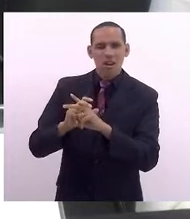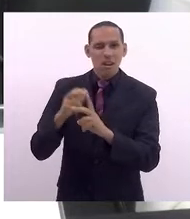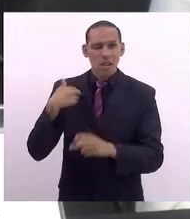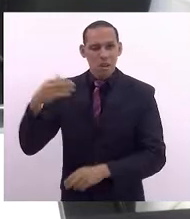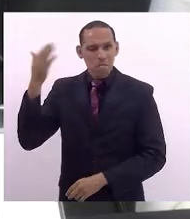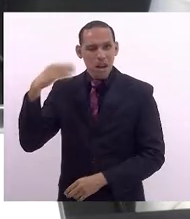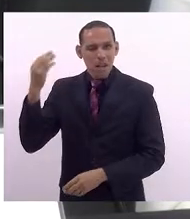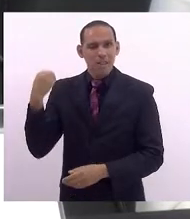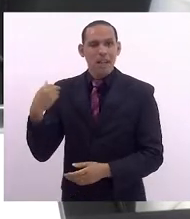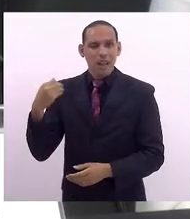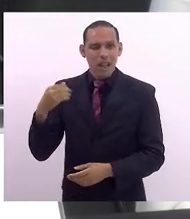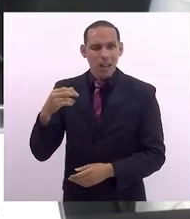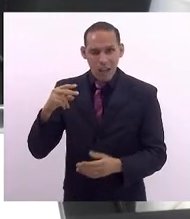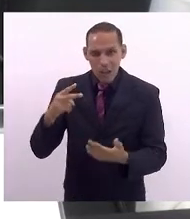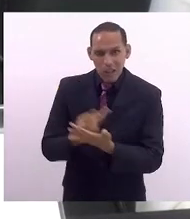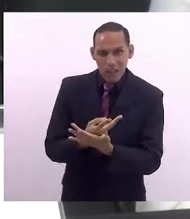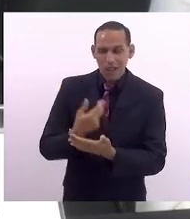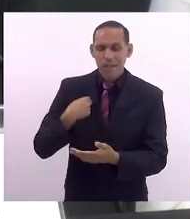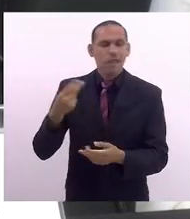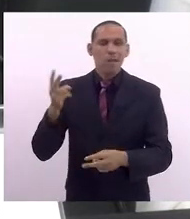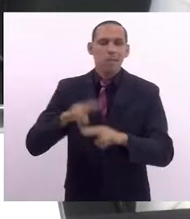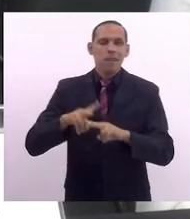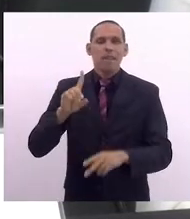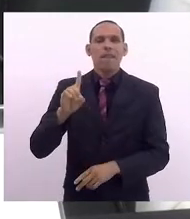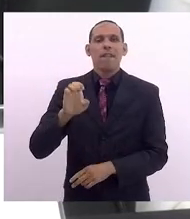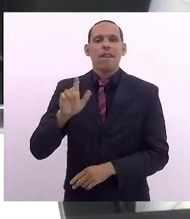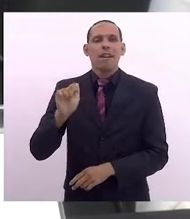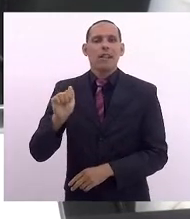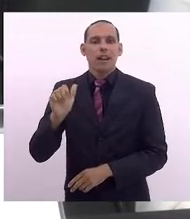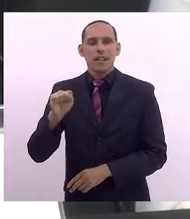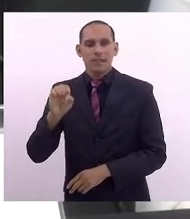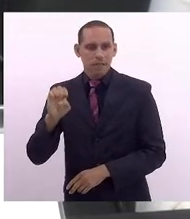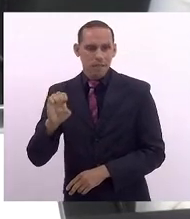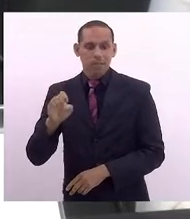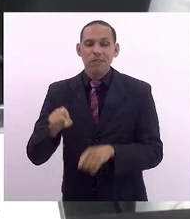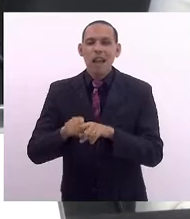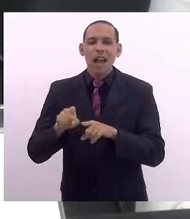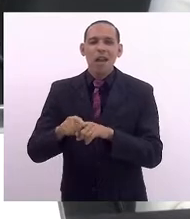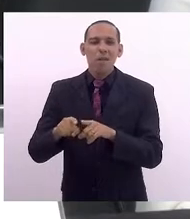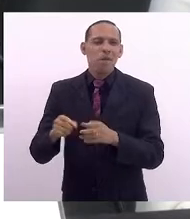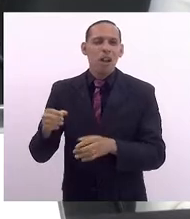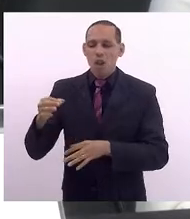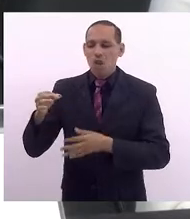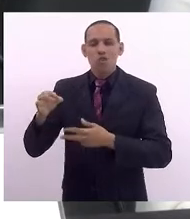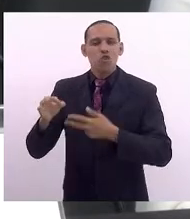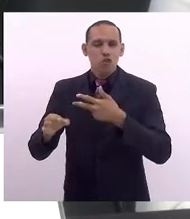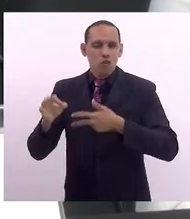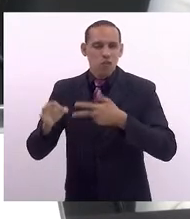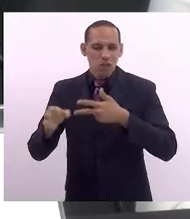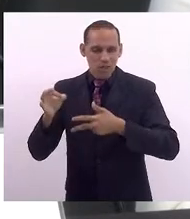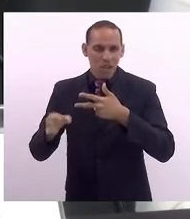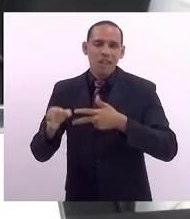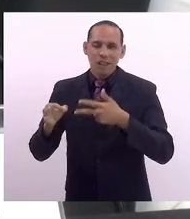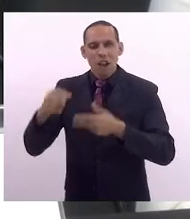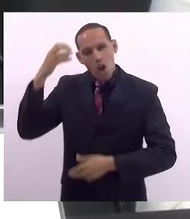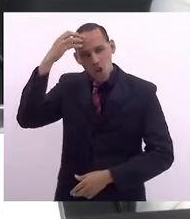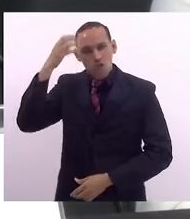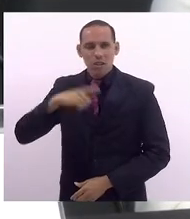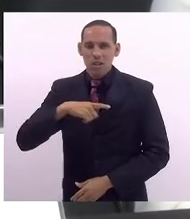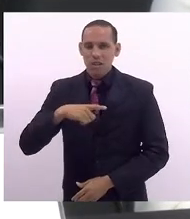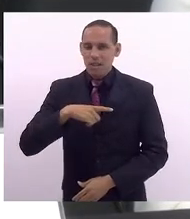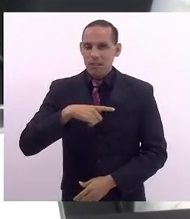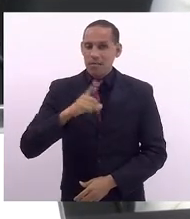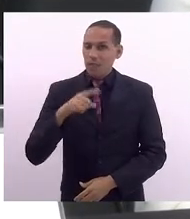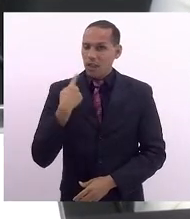no degase, porque é isso que a gente vê. Né? E o judiciário também tem a sua parcela de culpa em relação a isso. Então, a